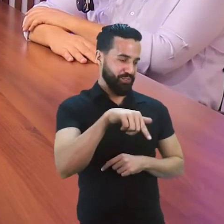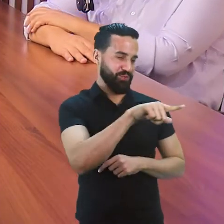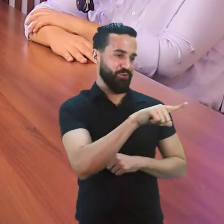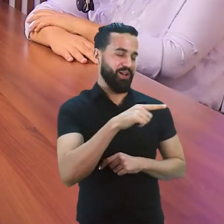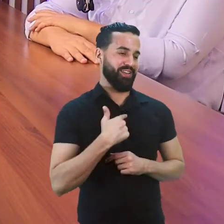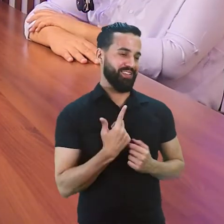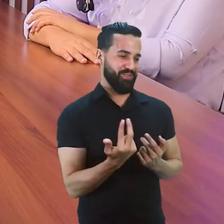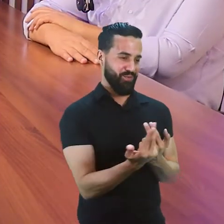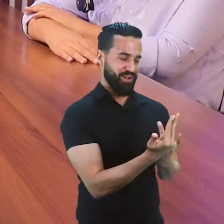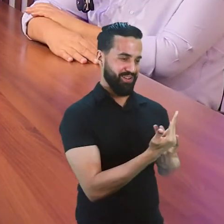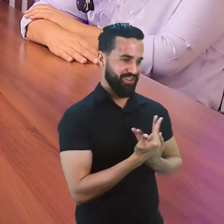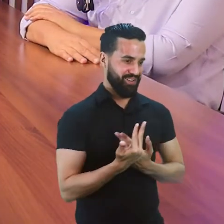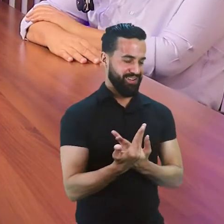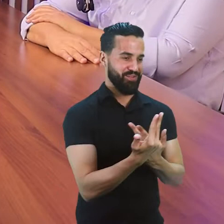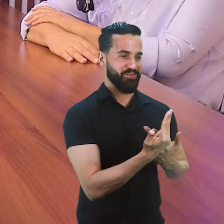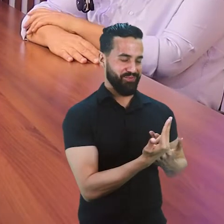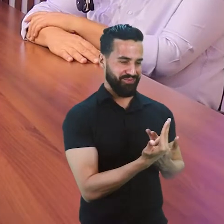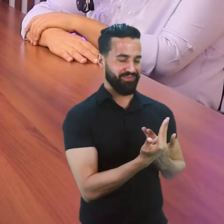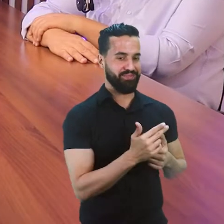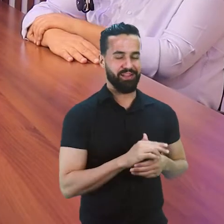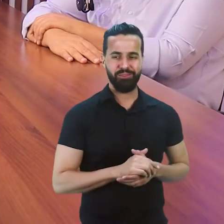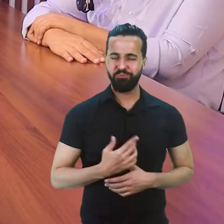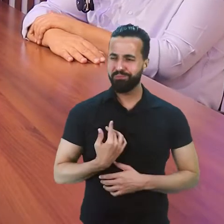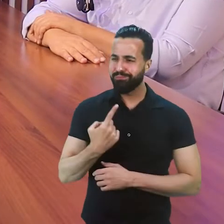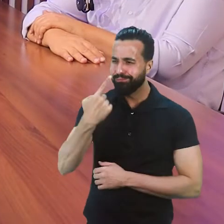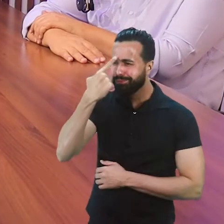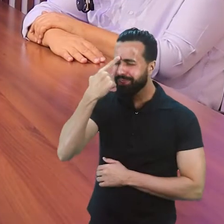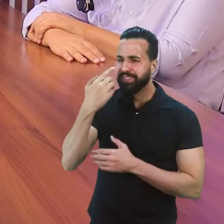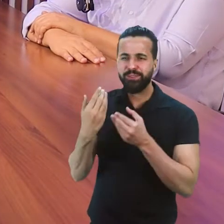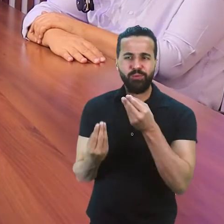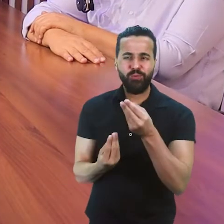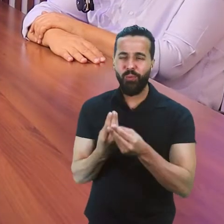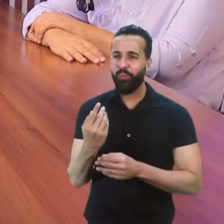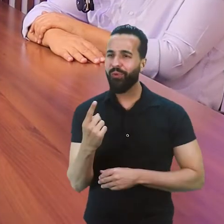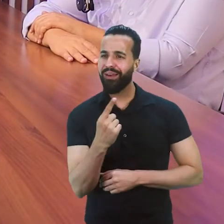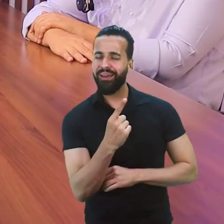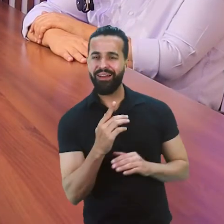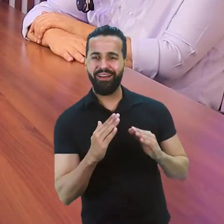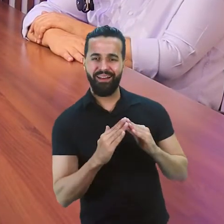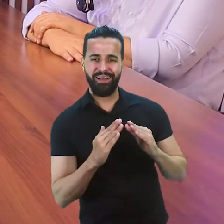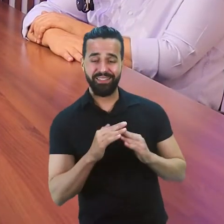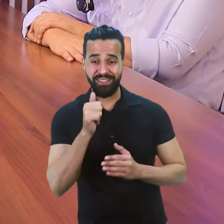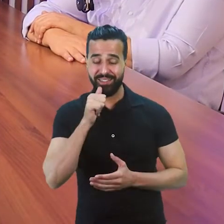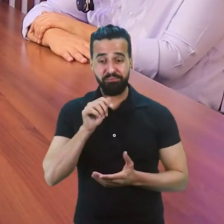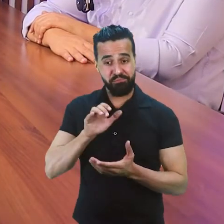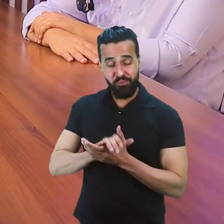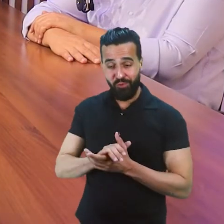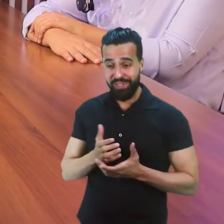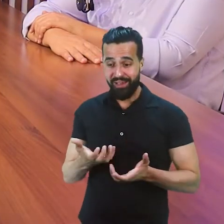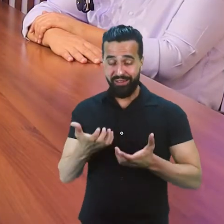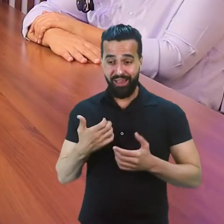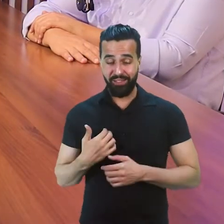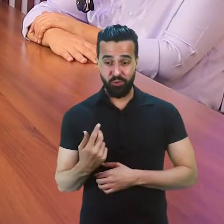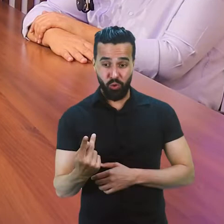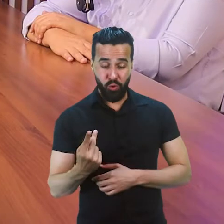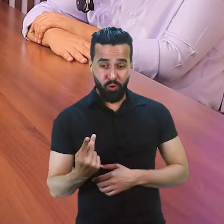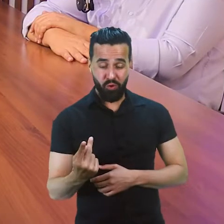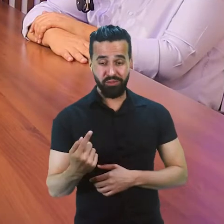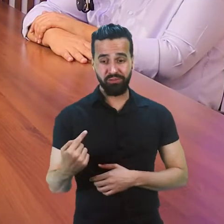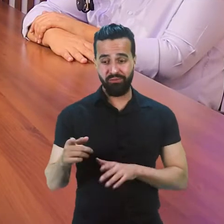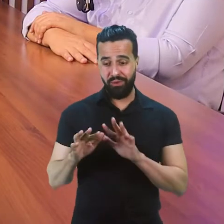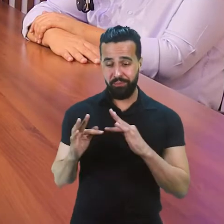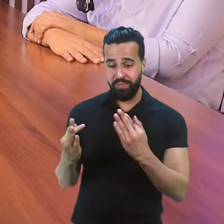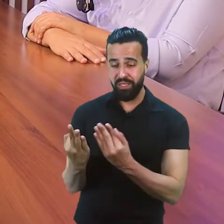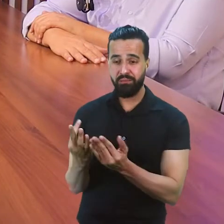também, eu preocupei, né? Falei, como que vai ser lá em casa, gente? A Nayara quer que seja só a gente. Ela vai dar conta